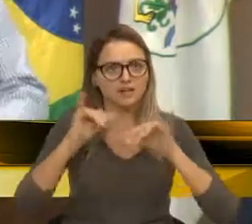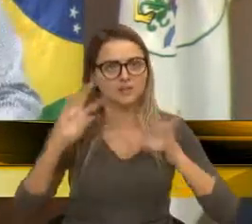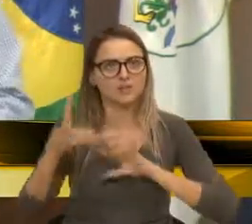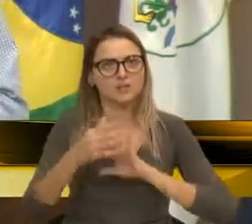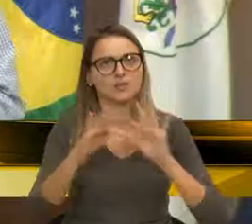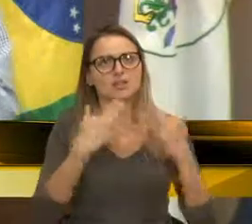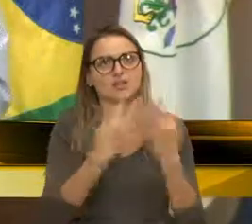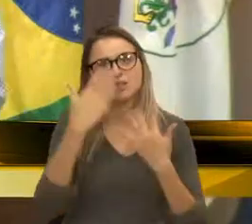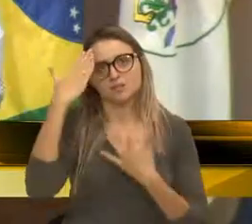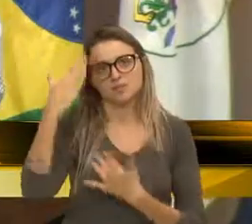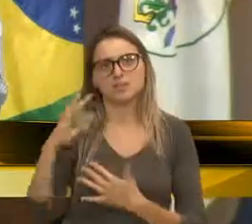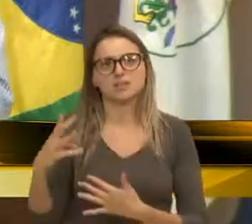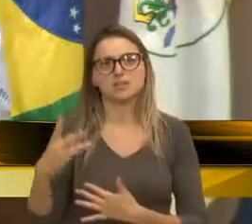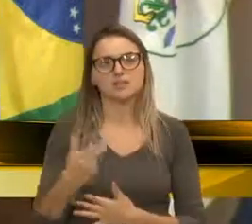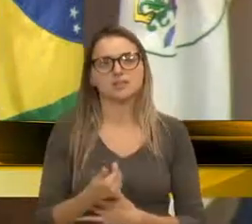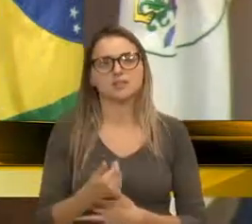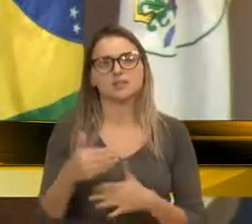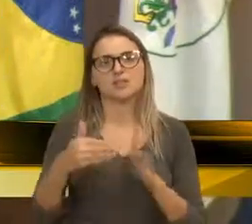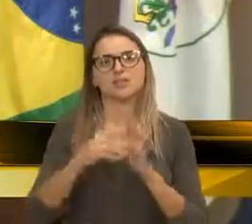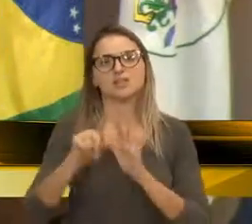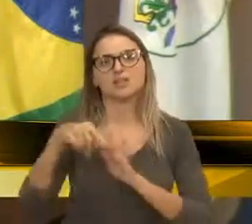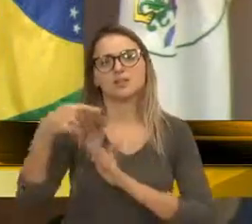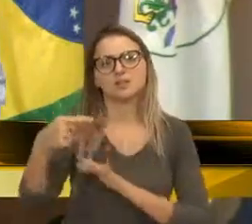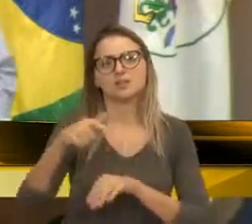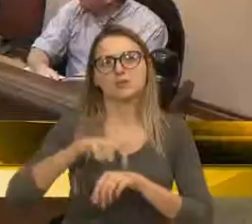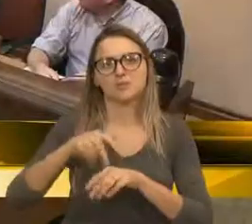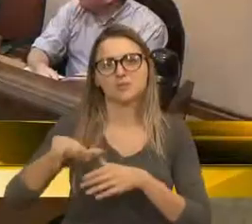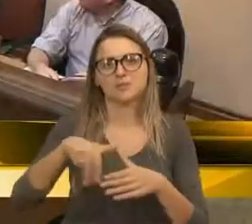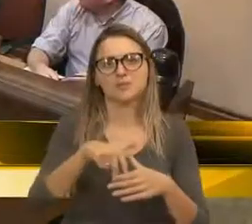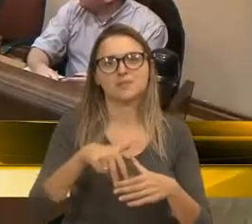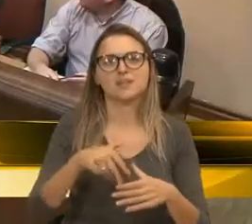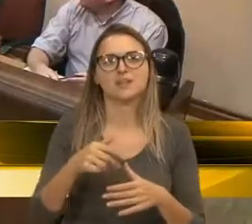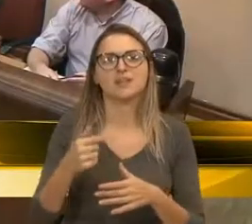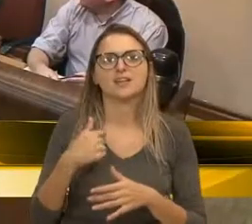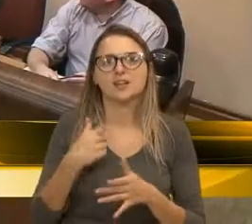Obrigado a todos e até uma próxima oportunidade. E retorno então a